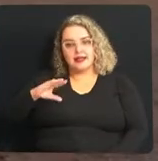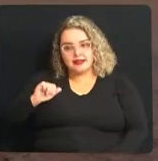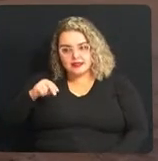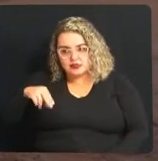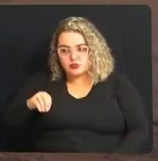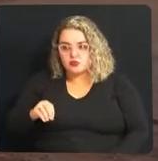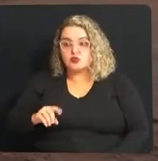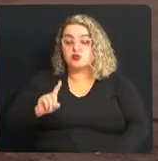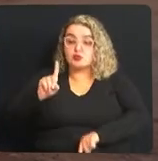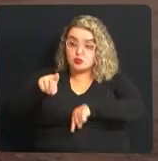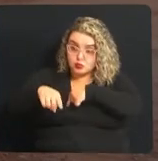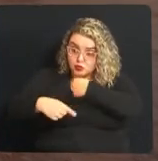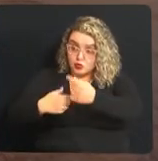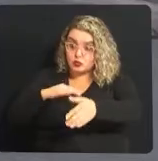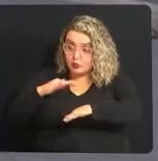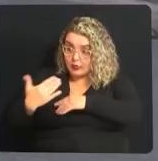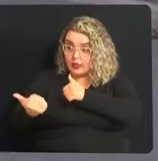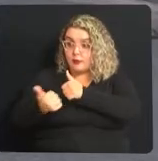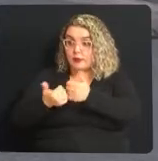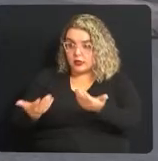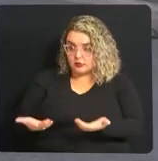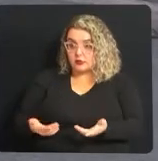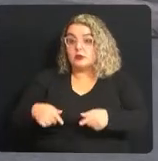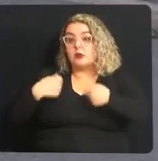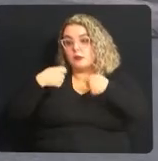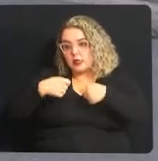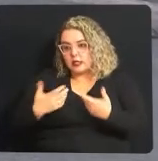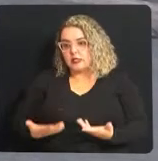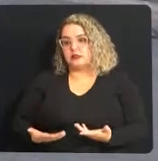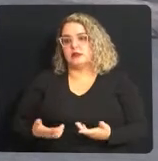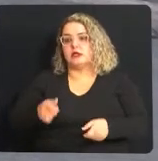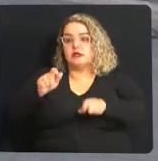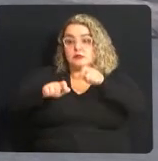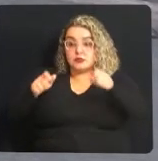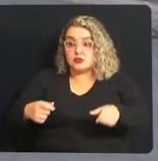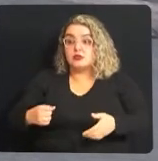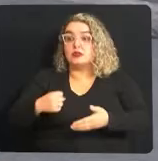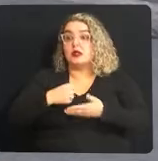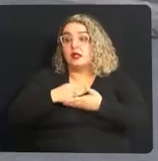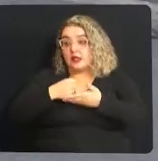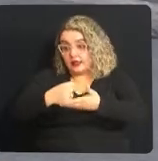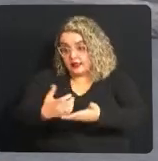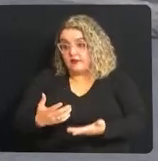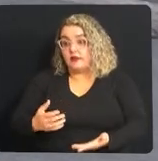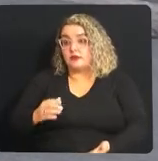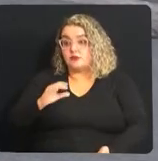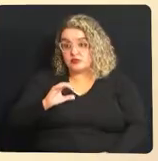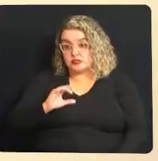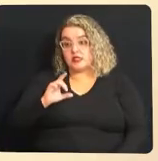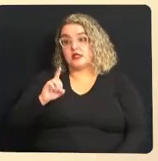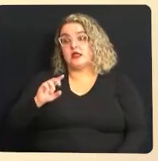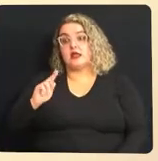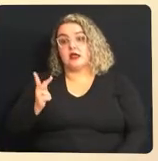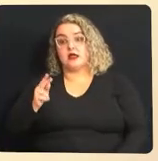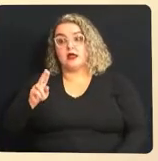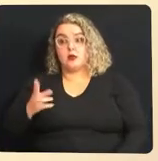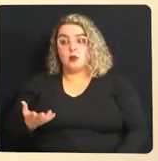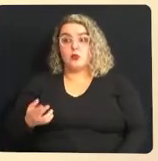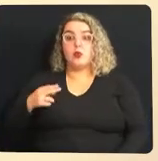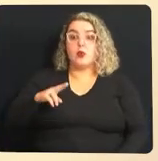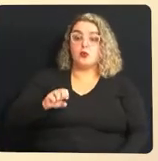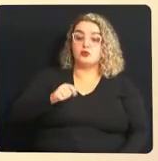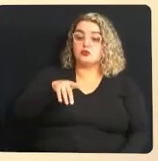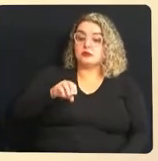e está abrindo um outro bairro do lado. Então a necessidade é muito grande, as pessoas estão levando para a Nave Mãe do CDHU ou às vezes ali no